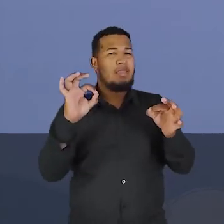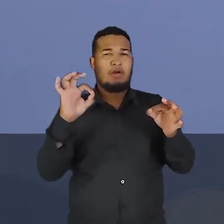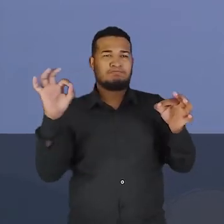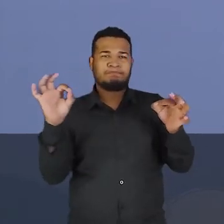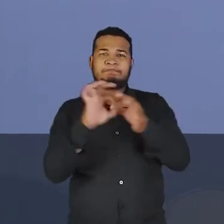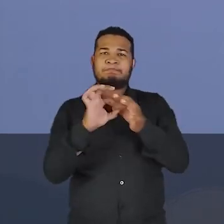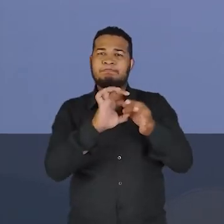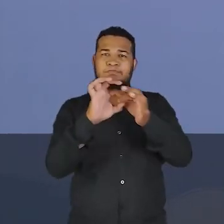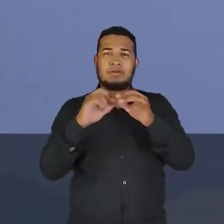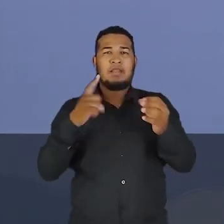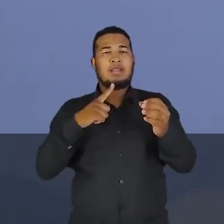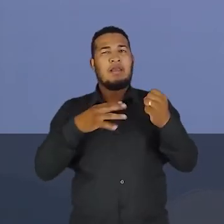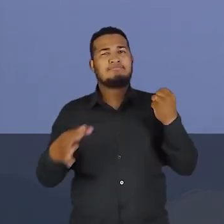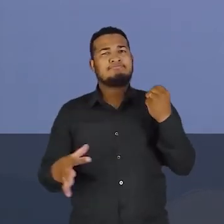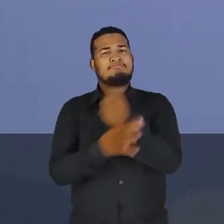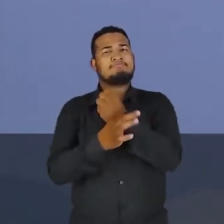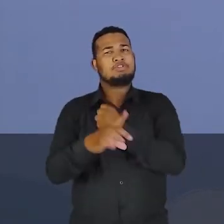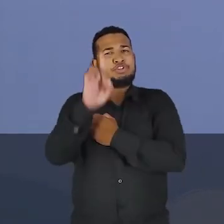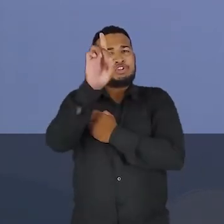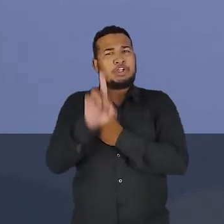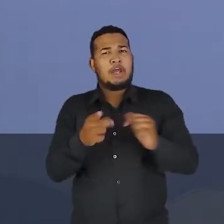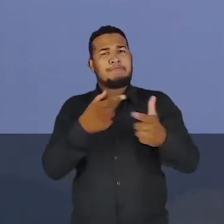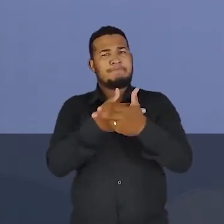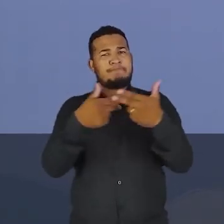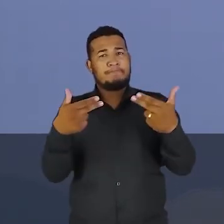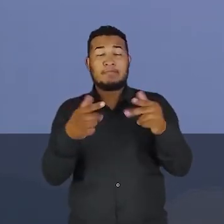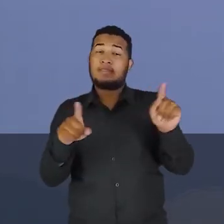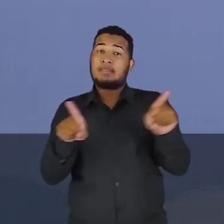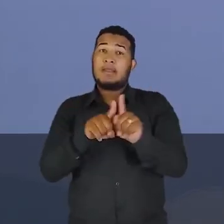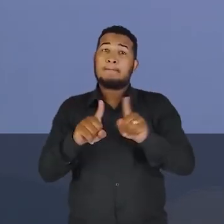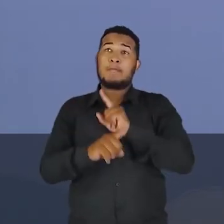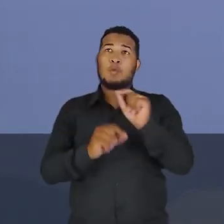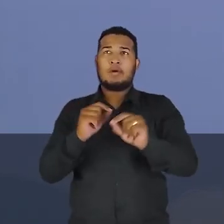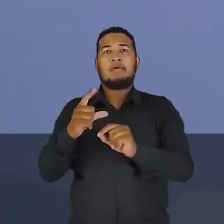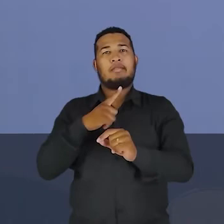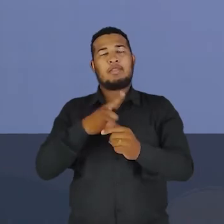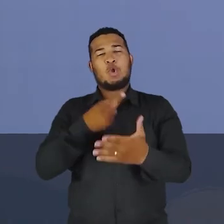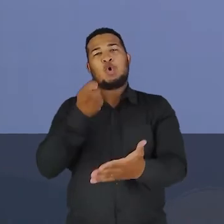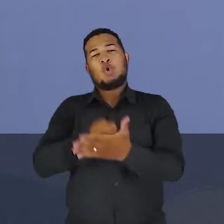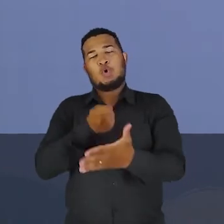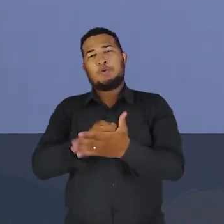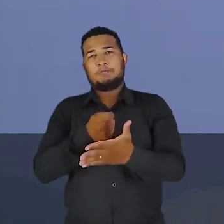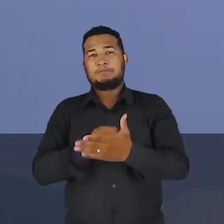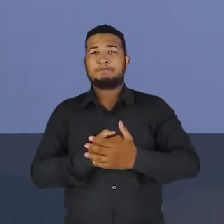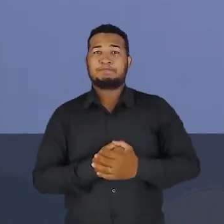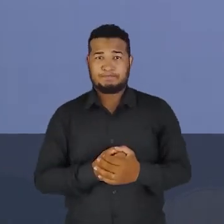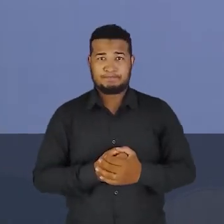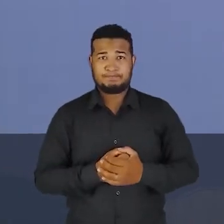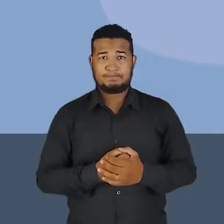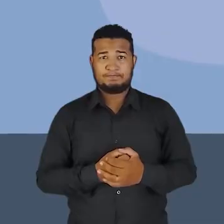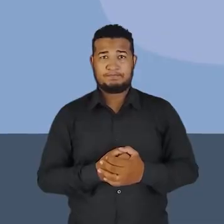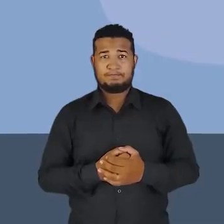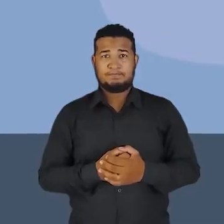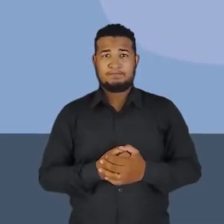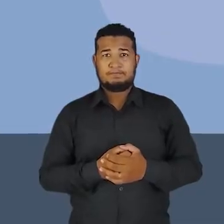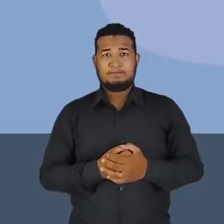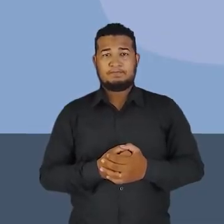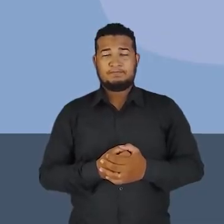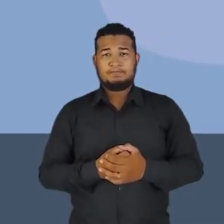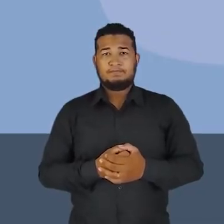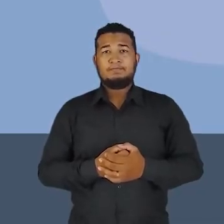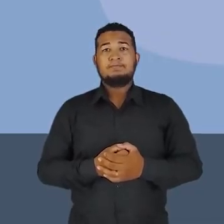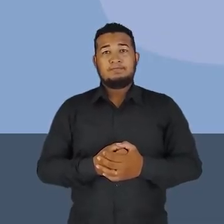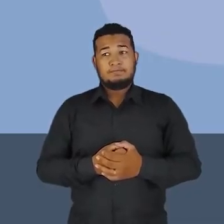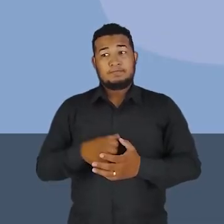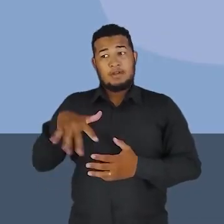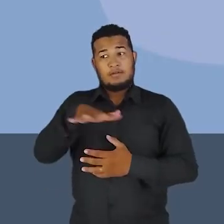definitiva, garantindo os seus direitos e também tendo claras suas obrigações. Então vamos seguir. No